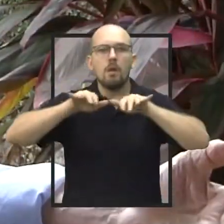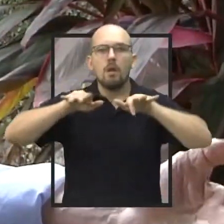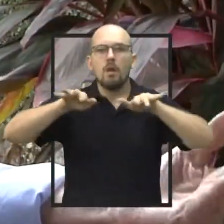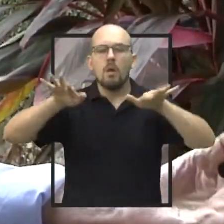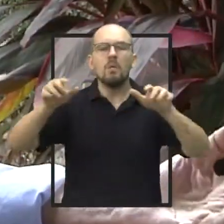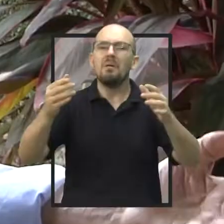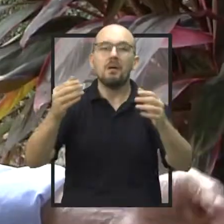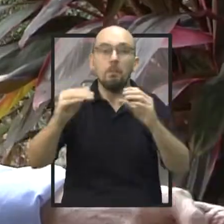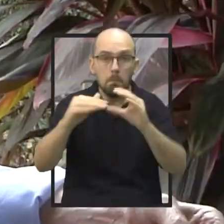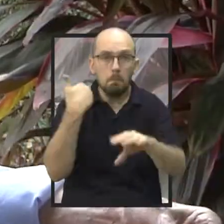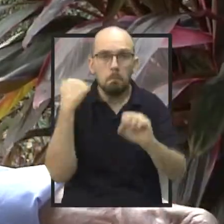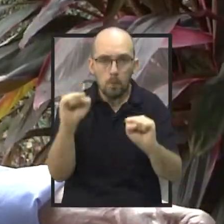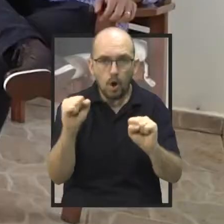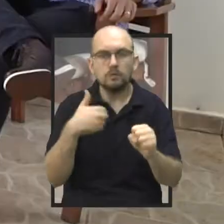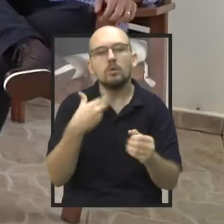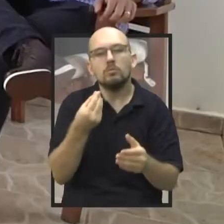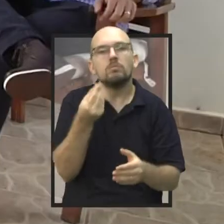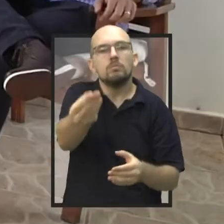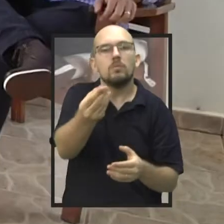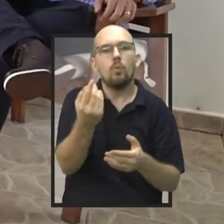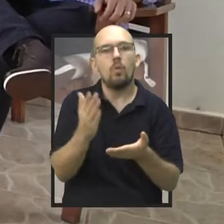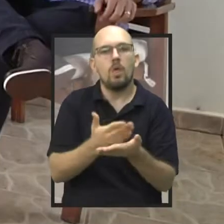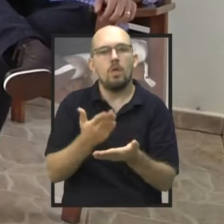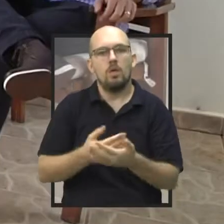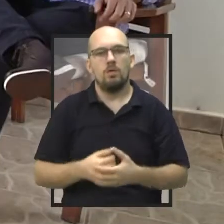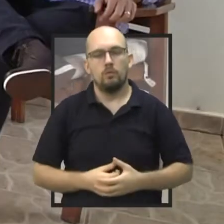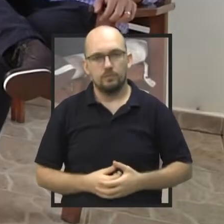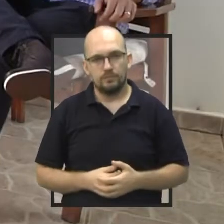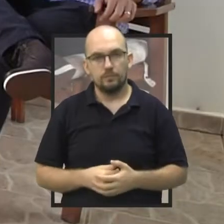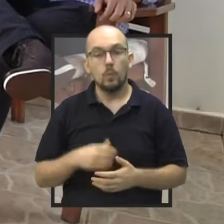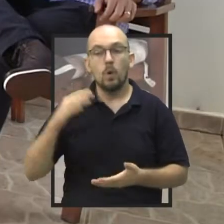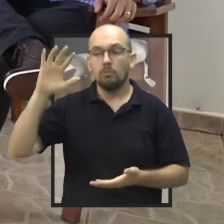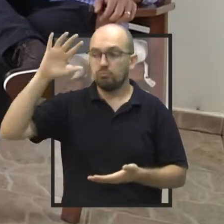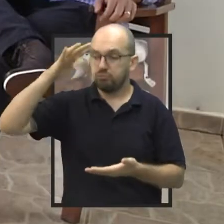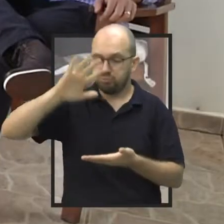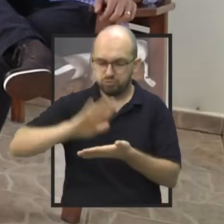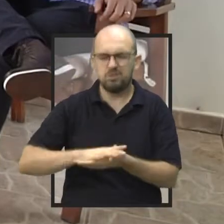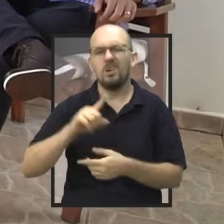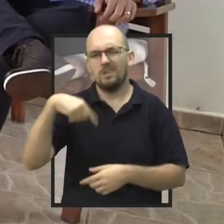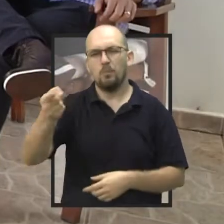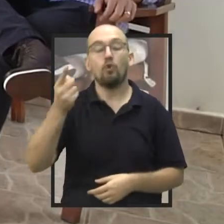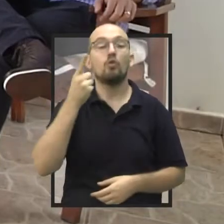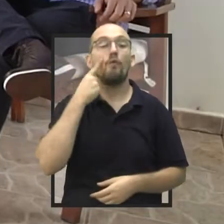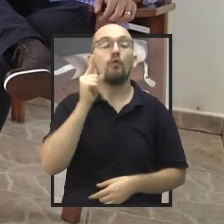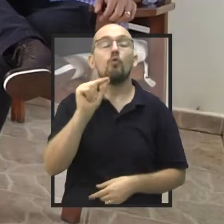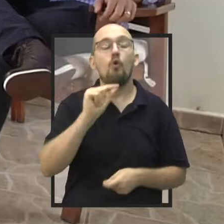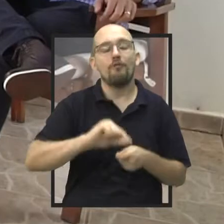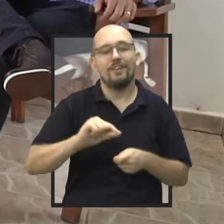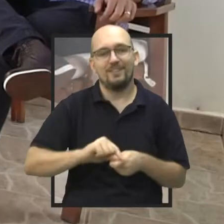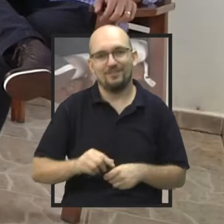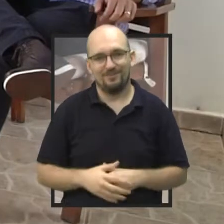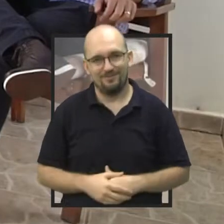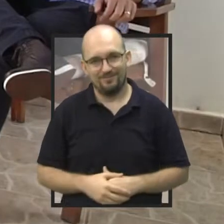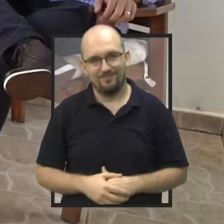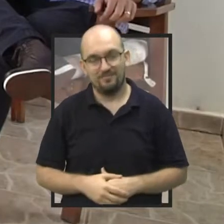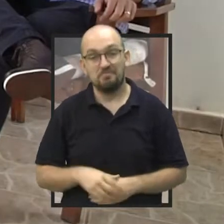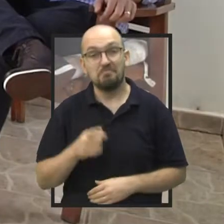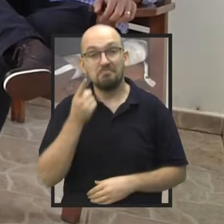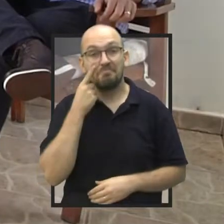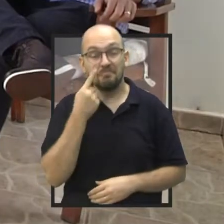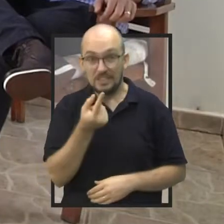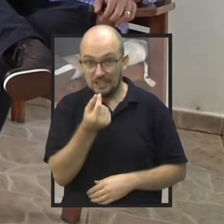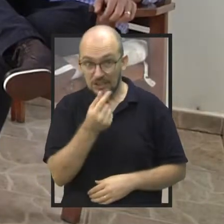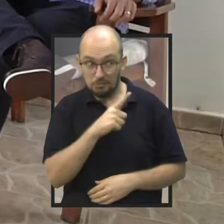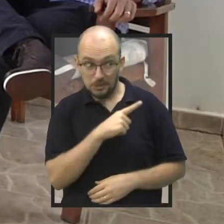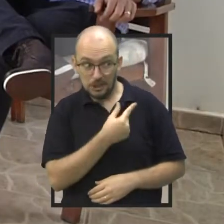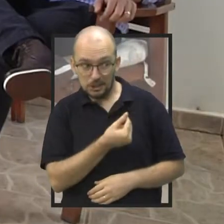basta que me peçam, eu encaminho o livro. Quando esgotar, eu vou ver o que eu vou fazer. Tá certo. Vou ver se eu tenho